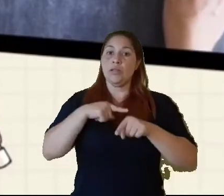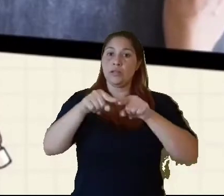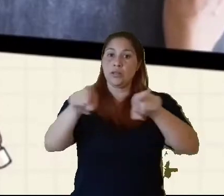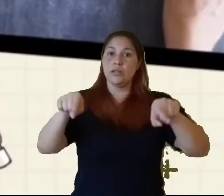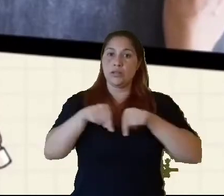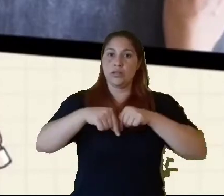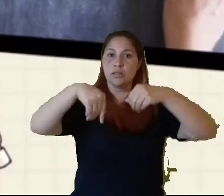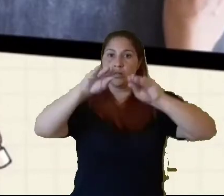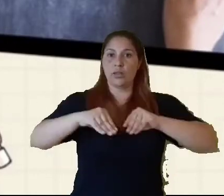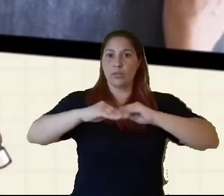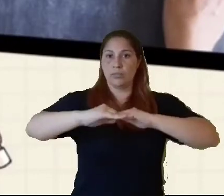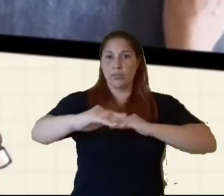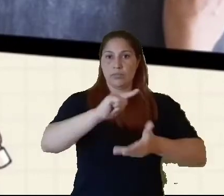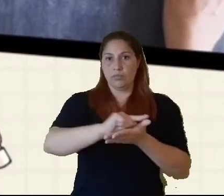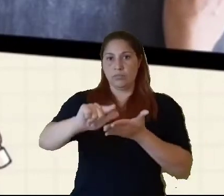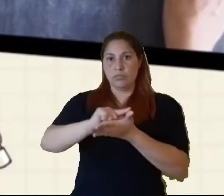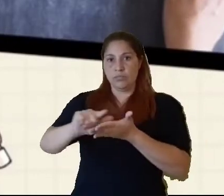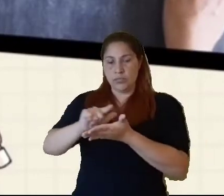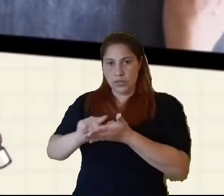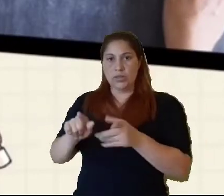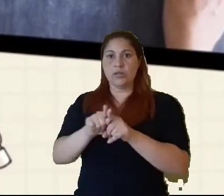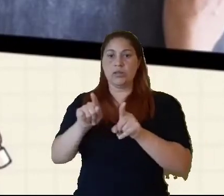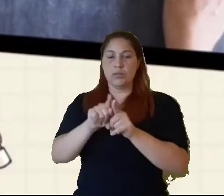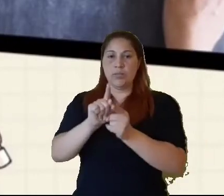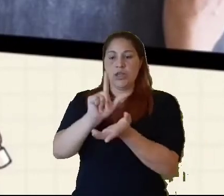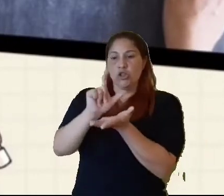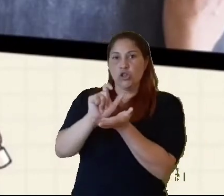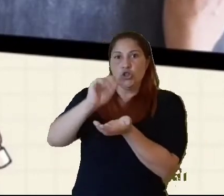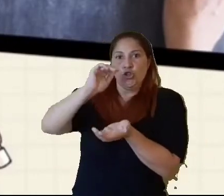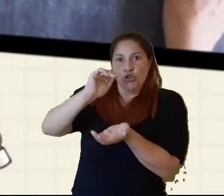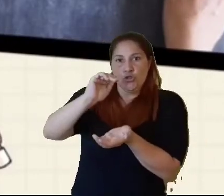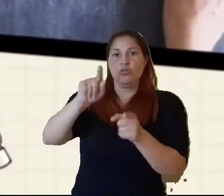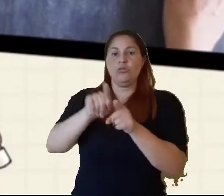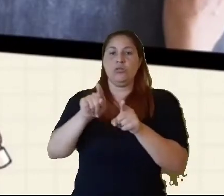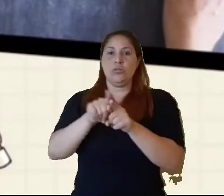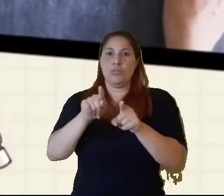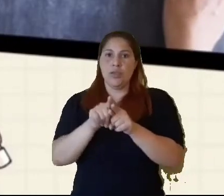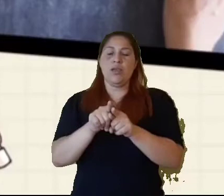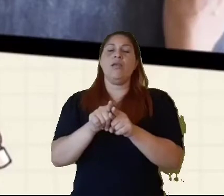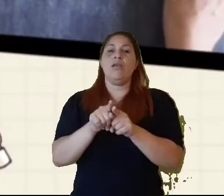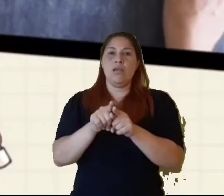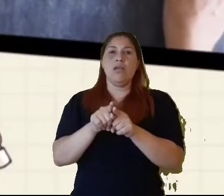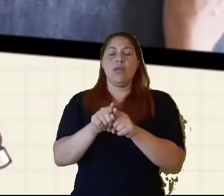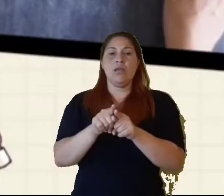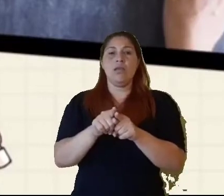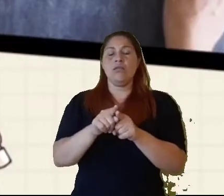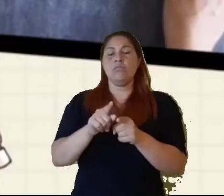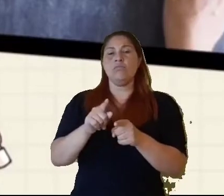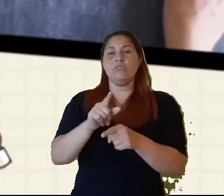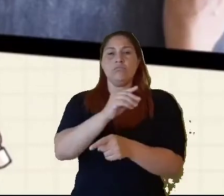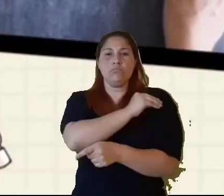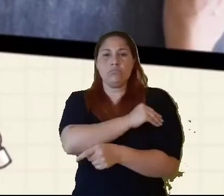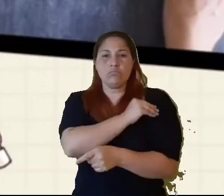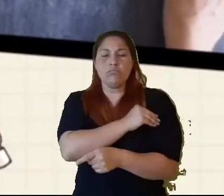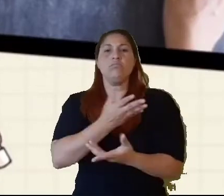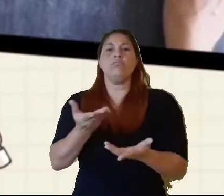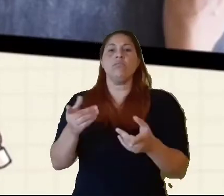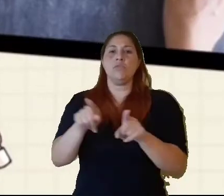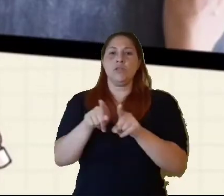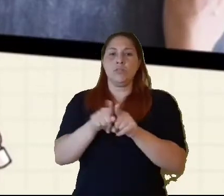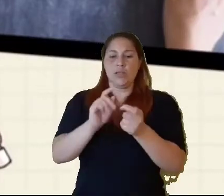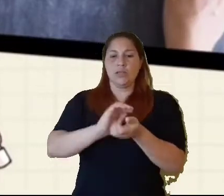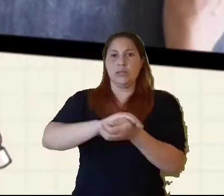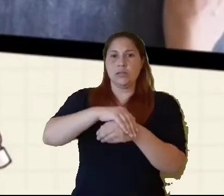de álcool em gel para as entradas, dispenser de álcool e de sabonete líquido para todos os espaços